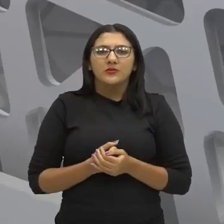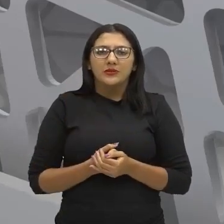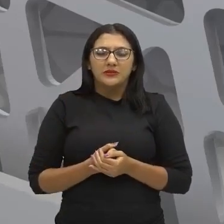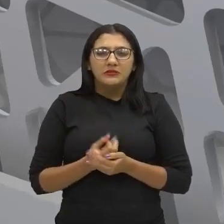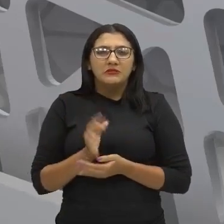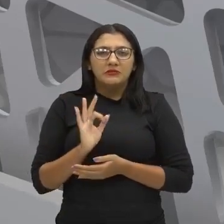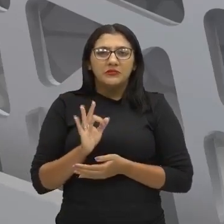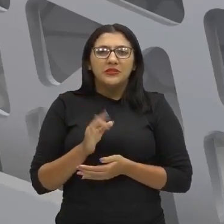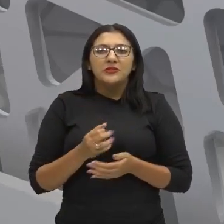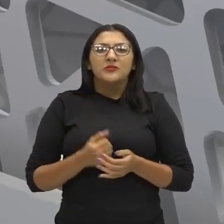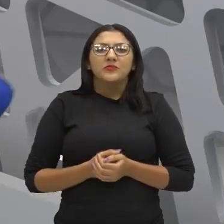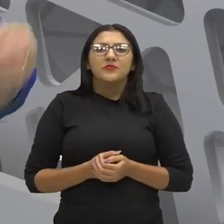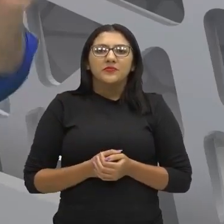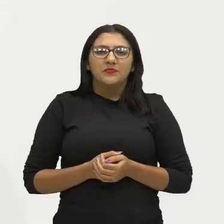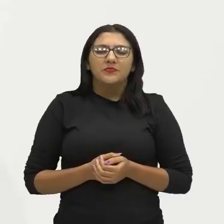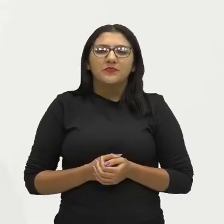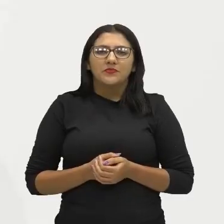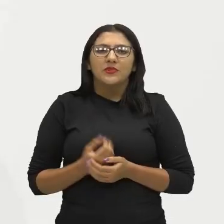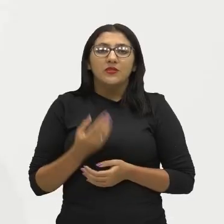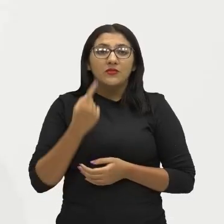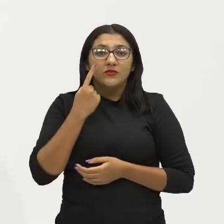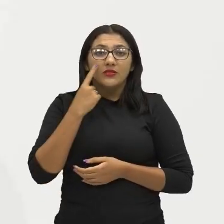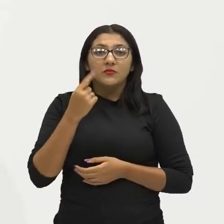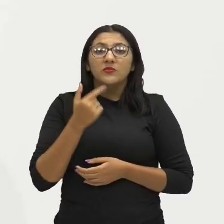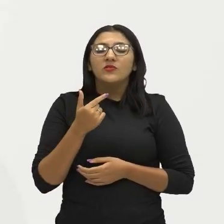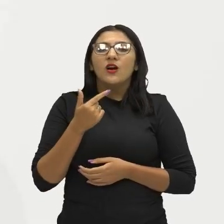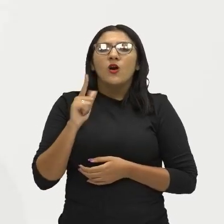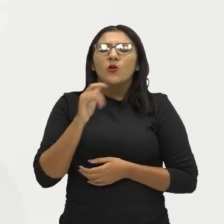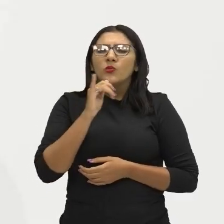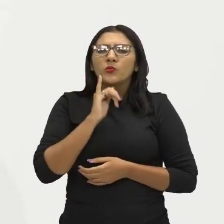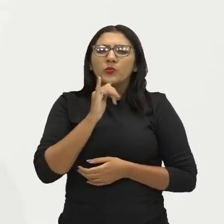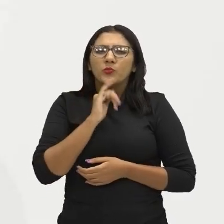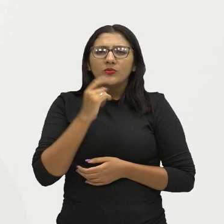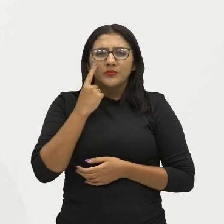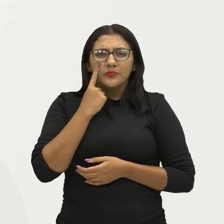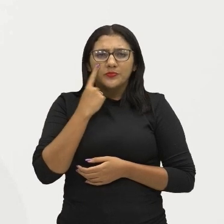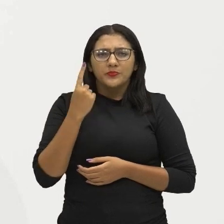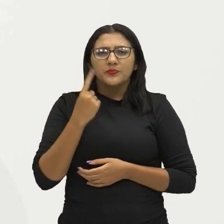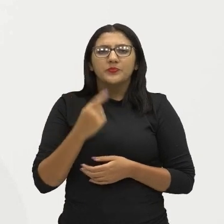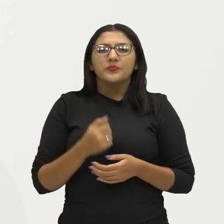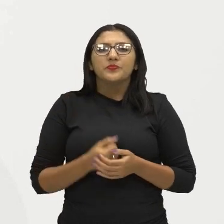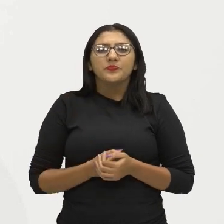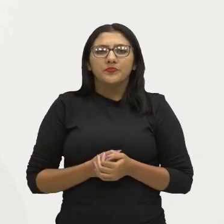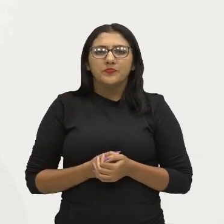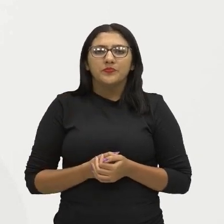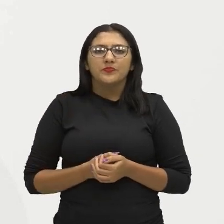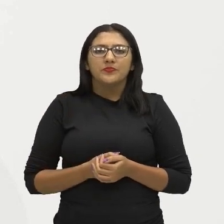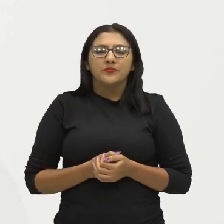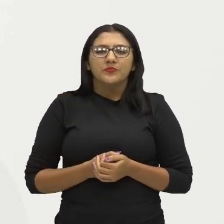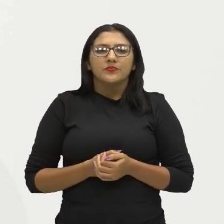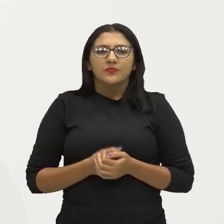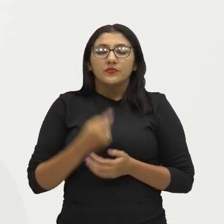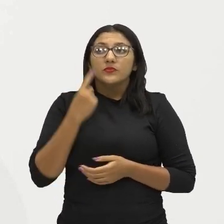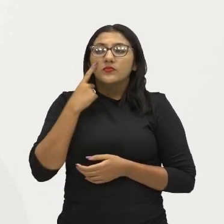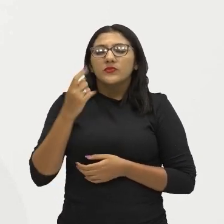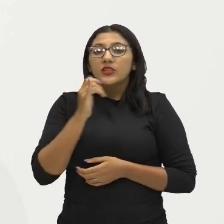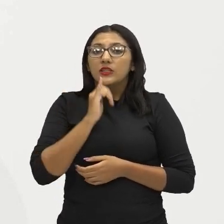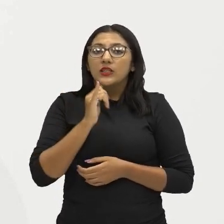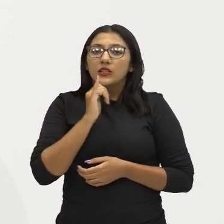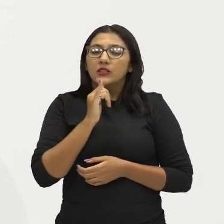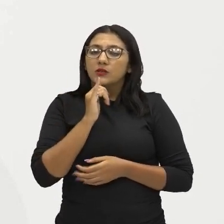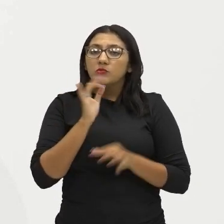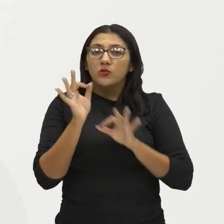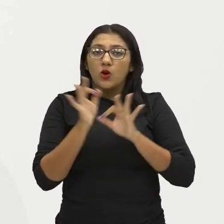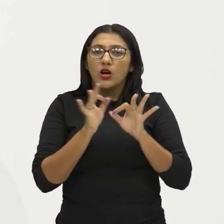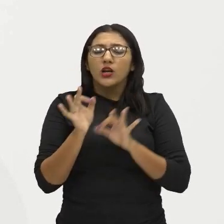Show de bola? Vamos continuar nessa mesma ideia fazendo. Então, vamos a essa aplicação. Olha só. Nessa aplicação, vejamos a